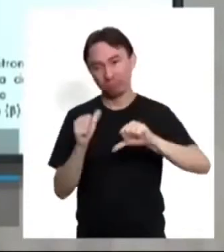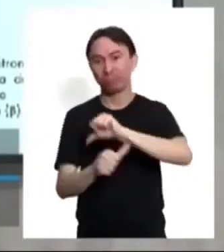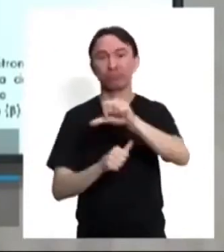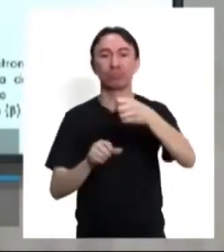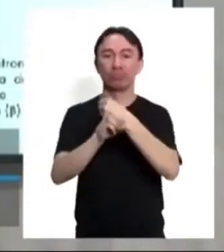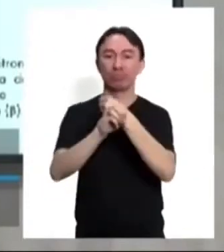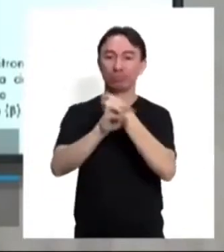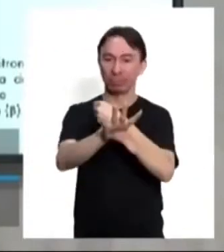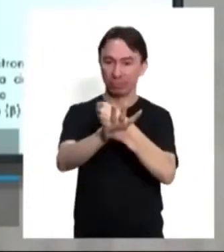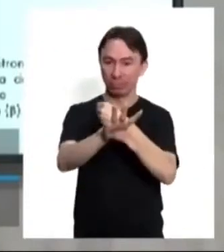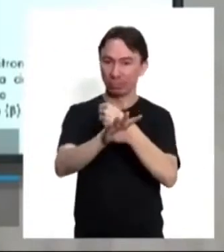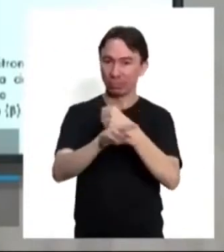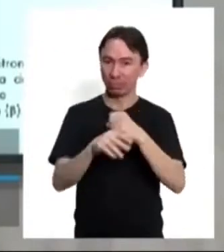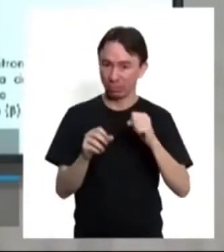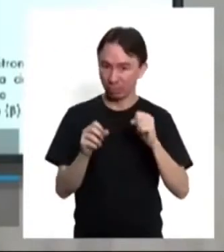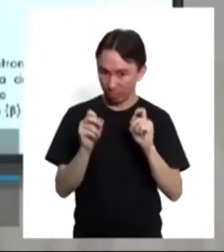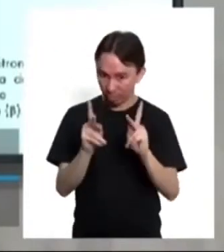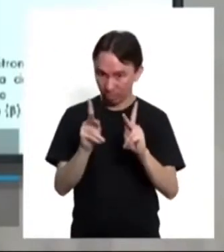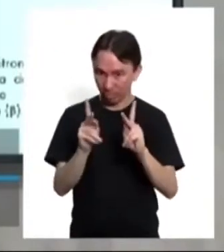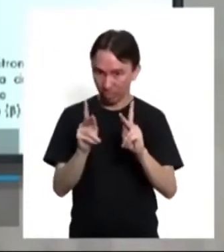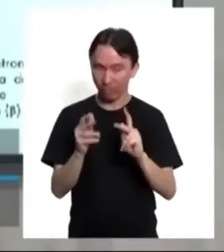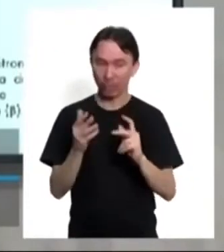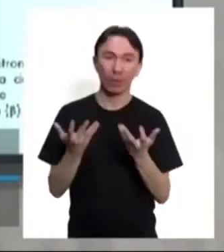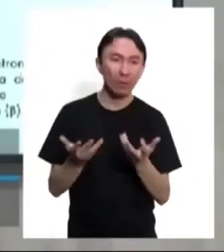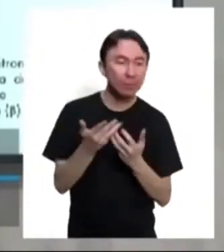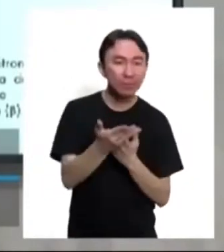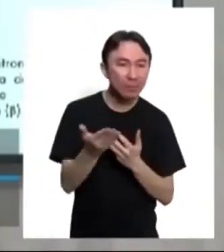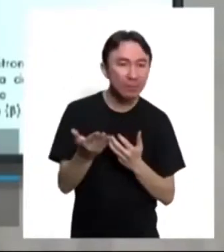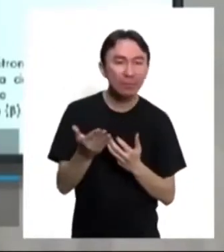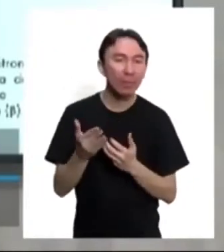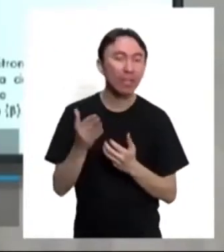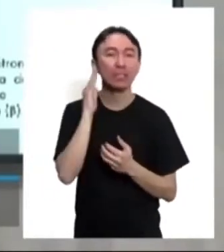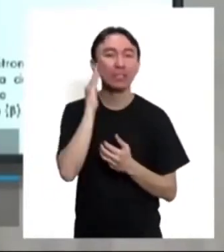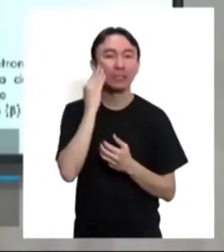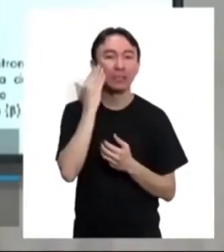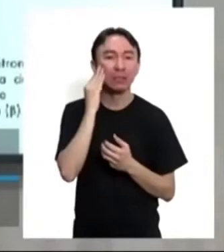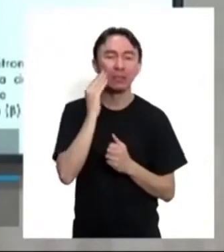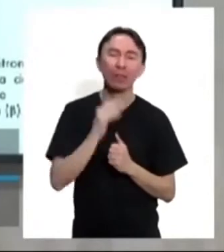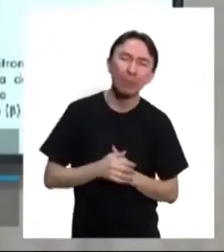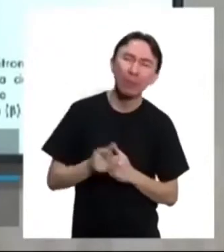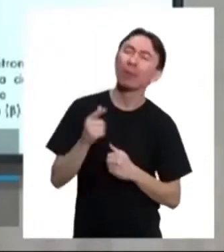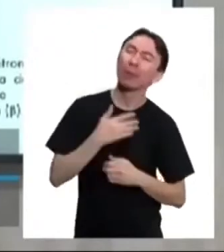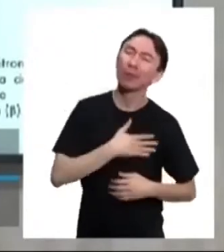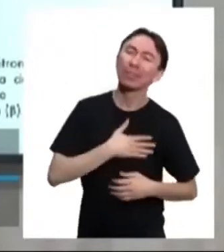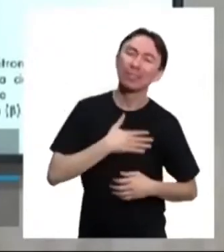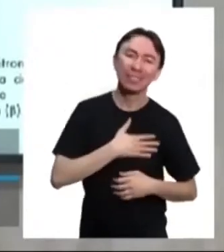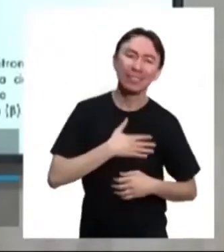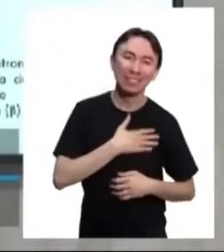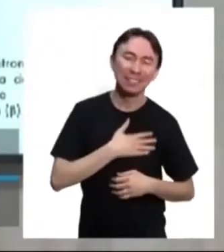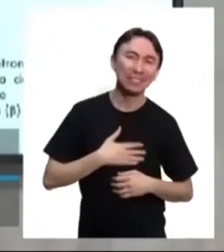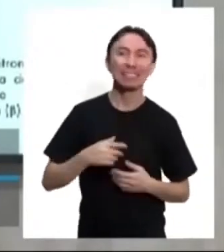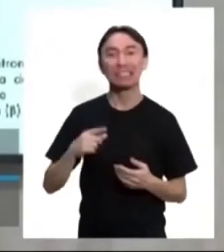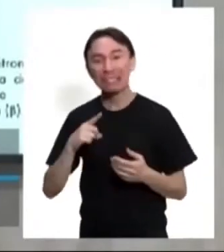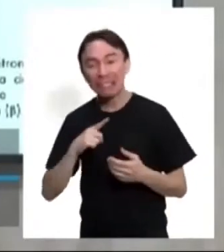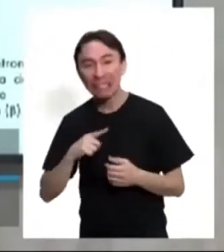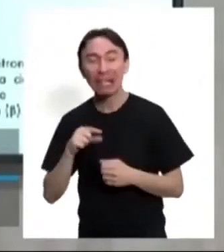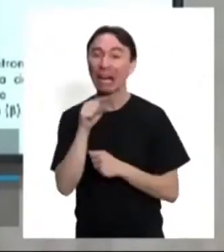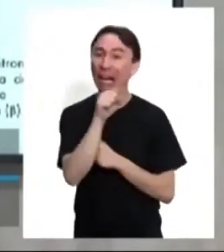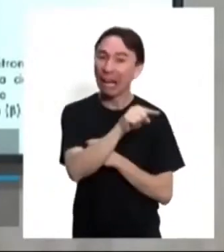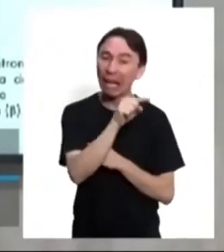quero que você saiba. Poxa, gostei dessa, professor, gostei mesmo. Então, quando eu tenho um elemento